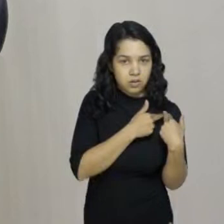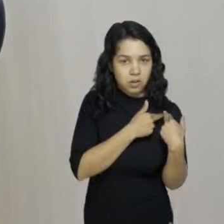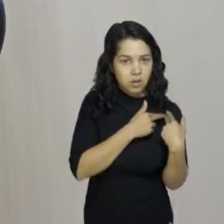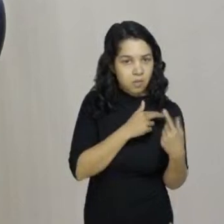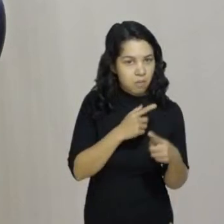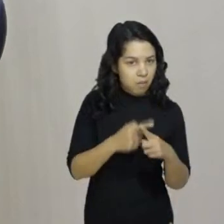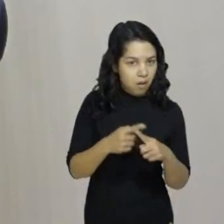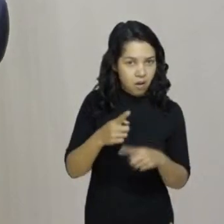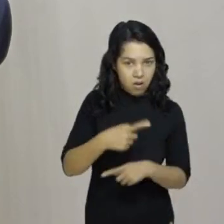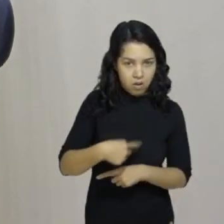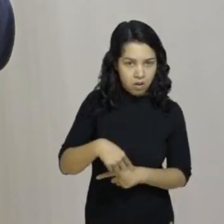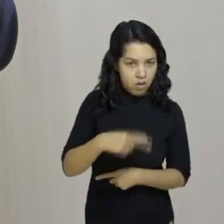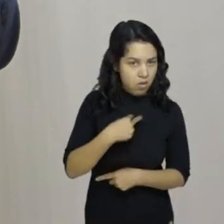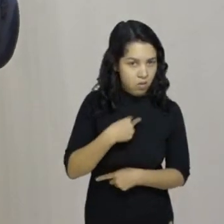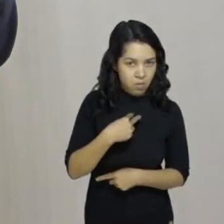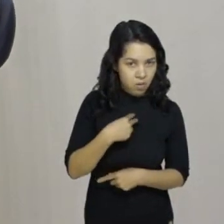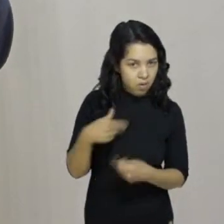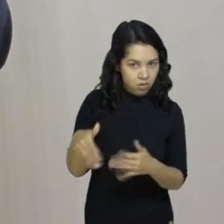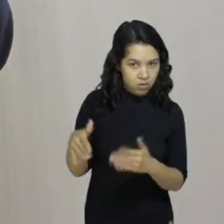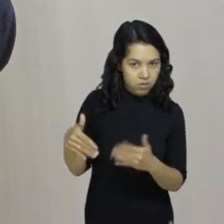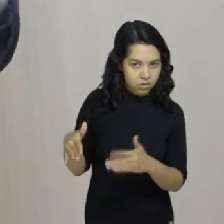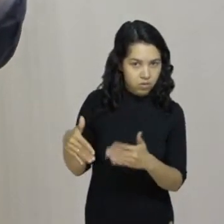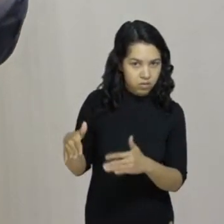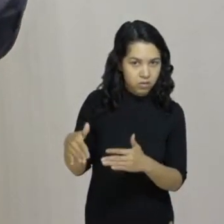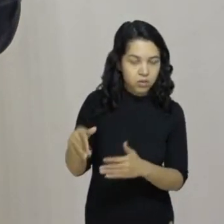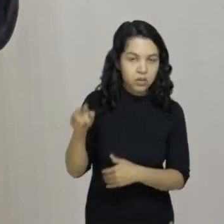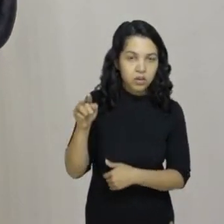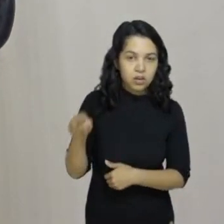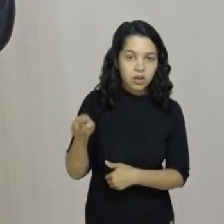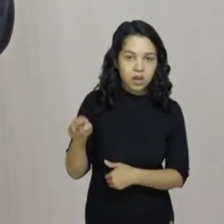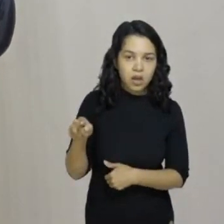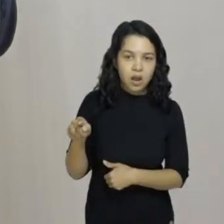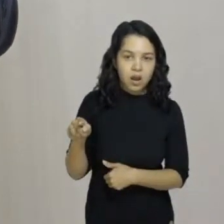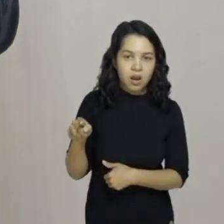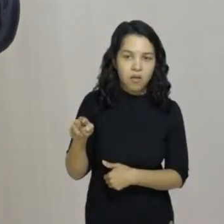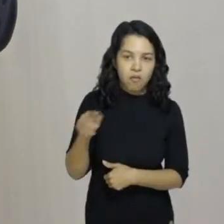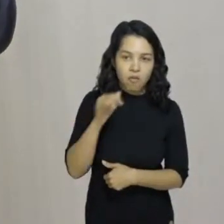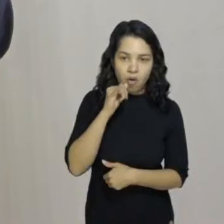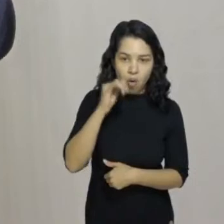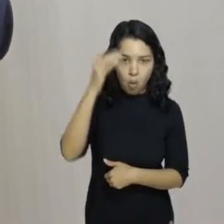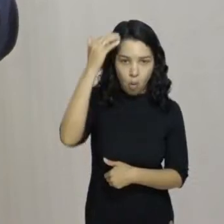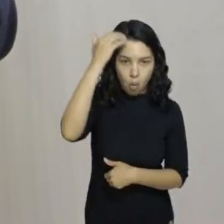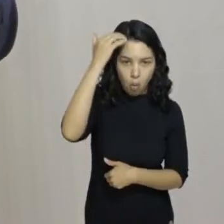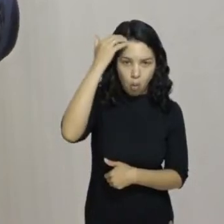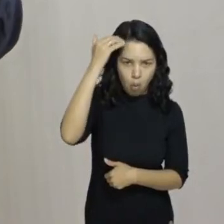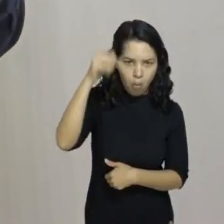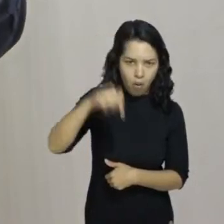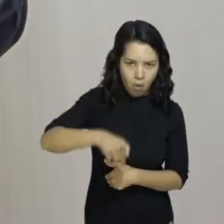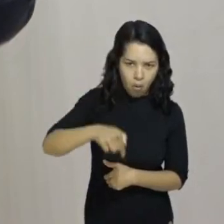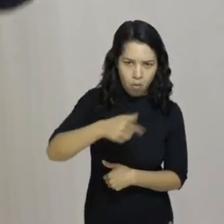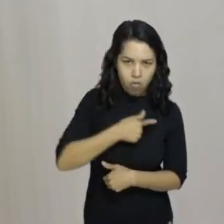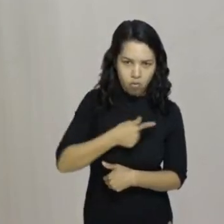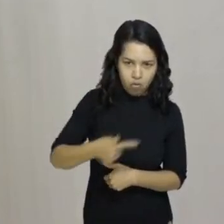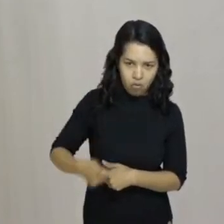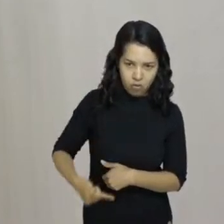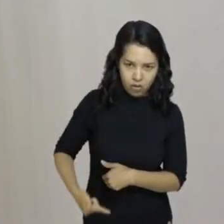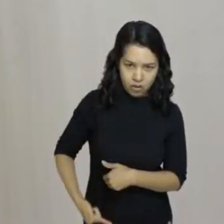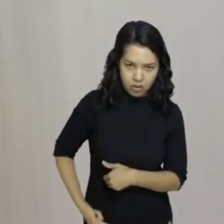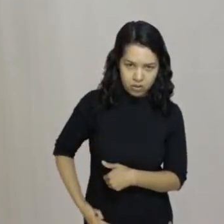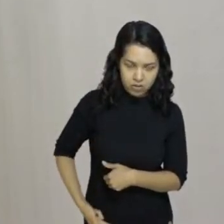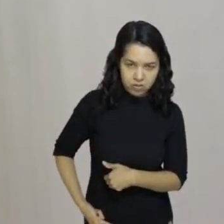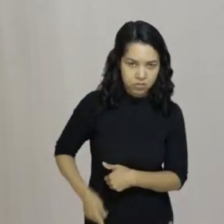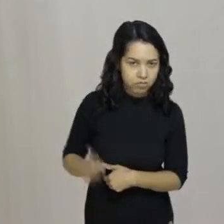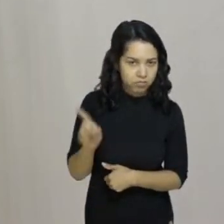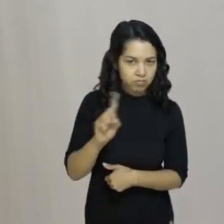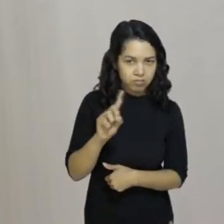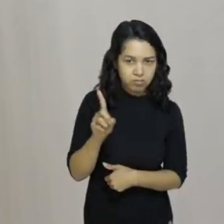podemos deixar que esse incidente recai sobre a gestão do governador Jorginho Melo ponto um